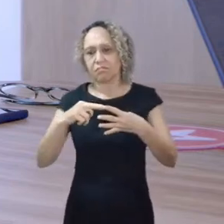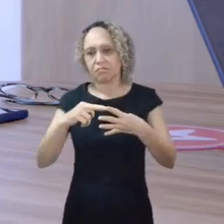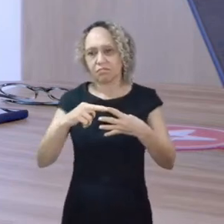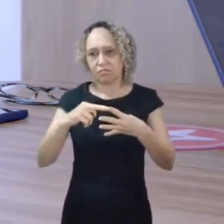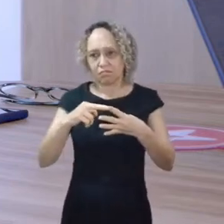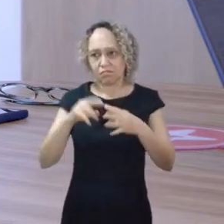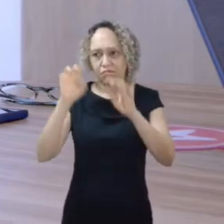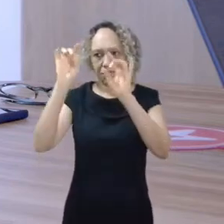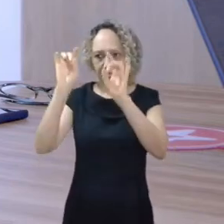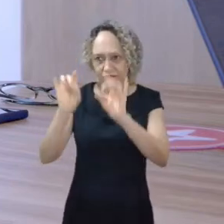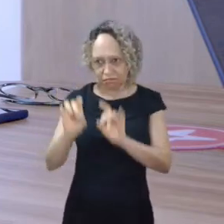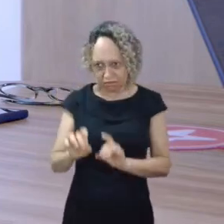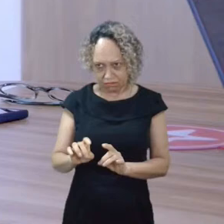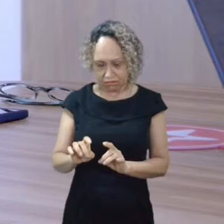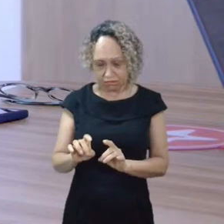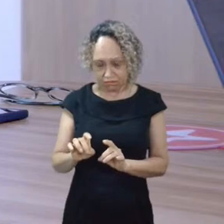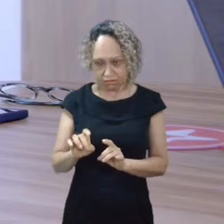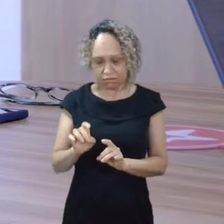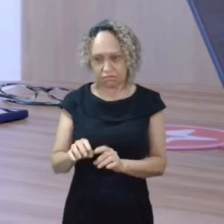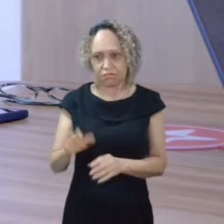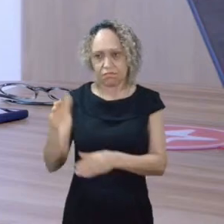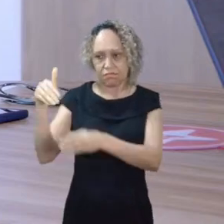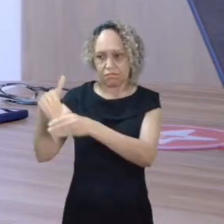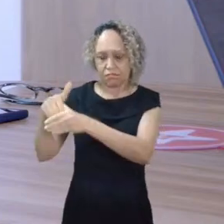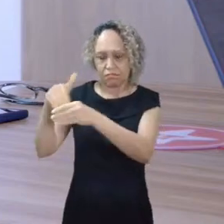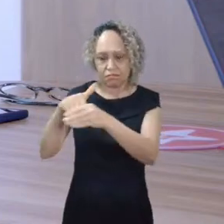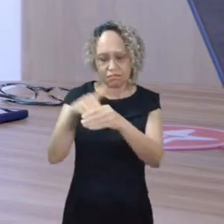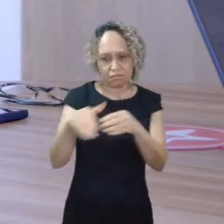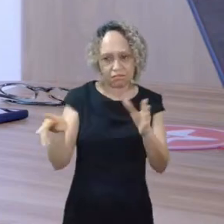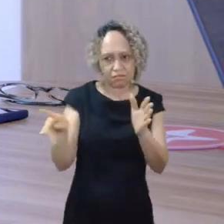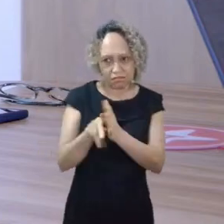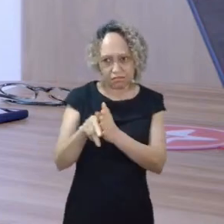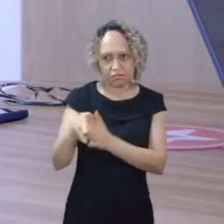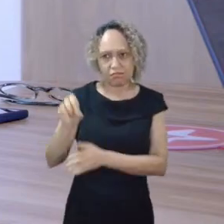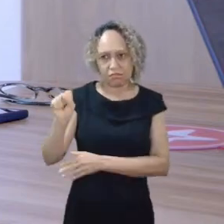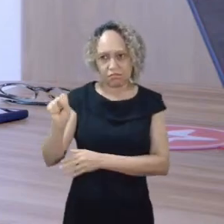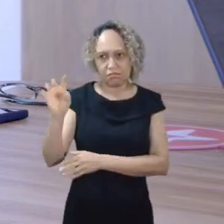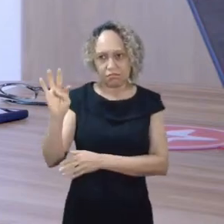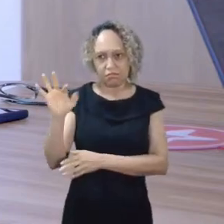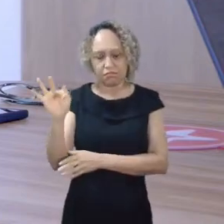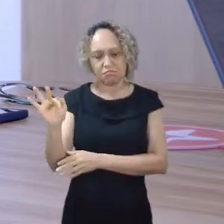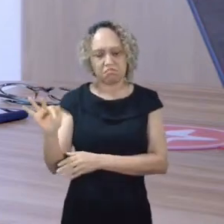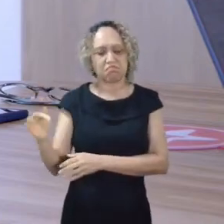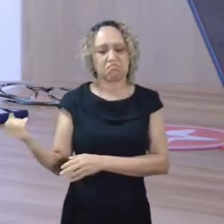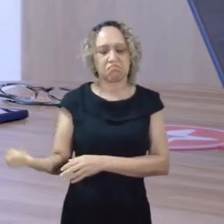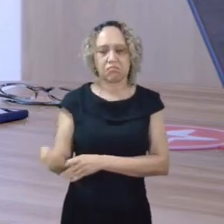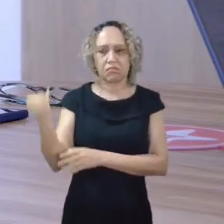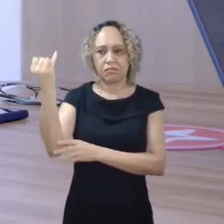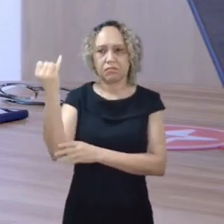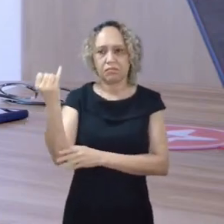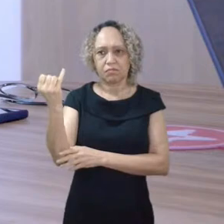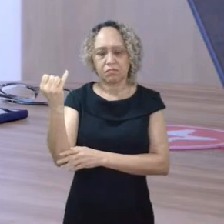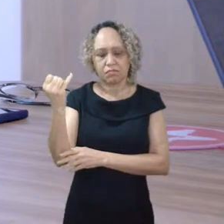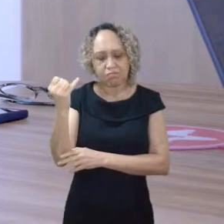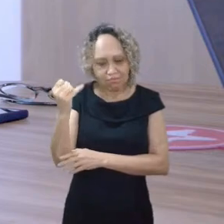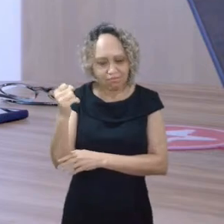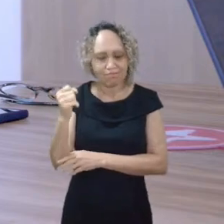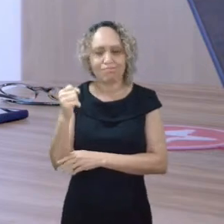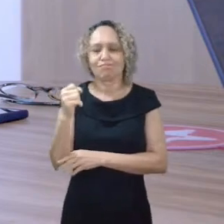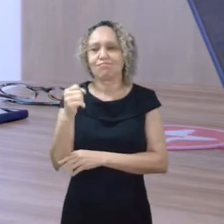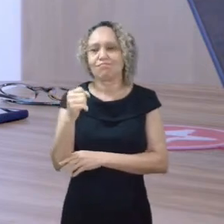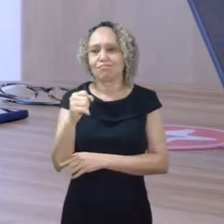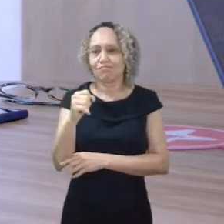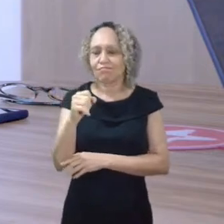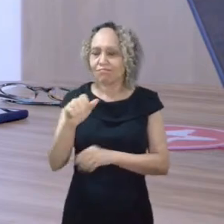votos que estão sendo proferidos agora são votos robustos, os assuntos estão sendo amplamente discutidos, e isso vai impactar drasticamente como a gente vive, como a gente